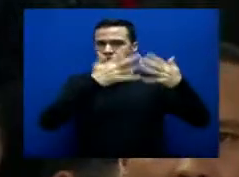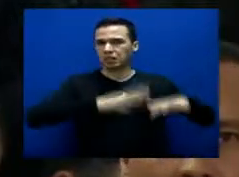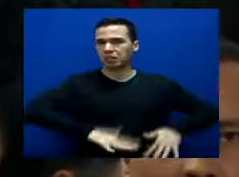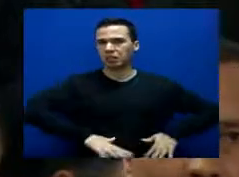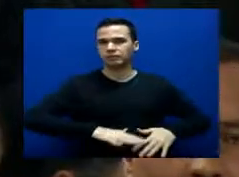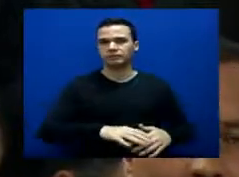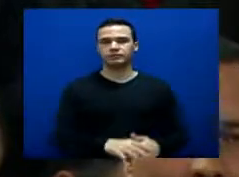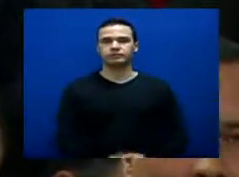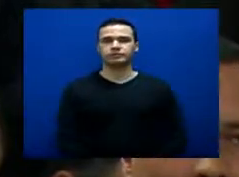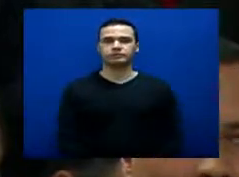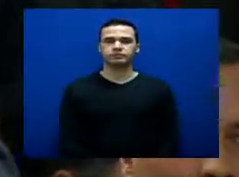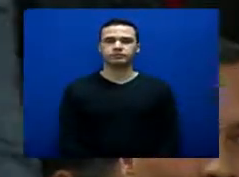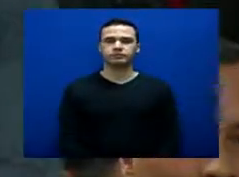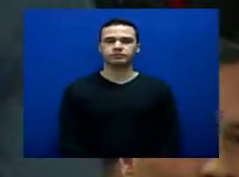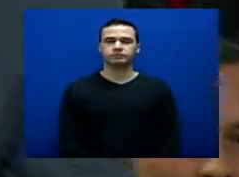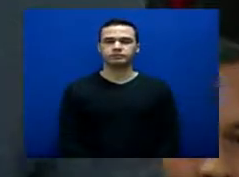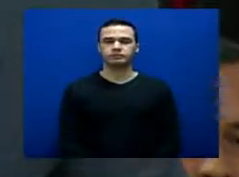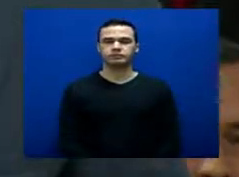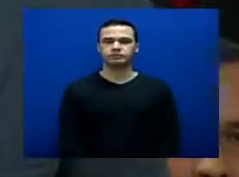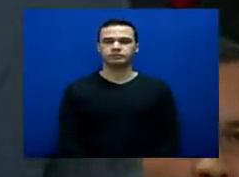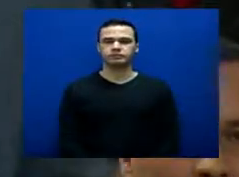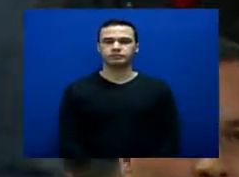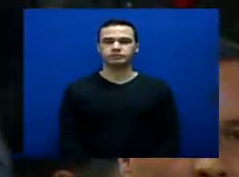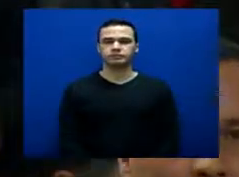esse fantasma, Renan.